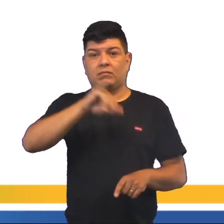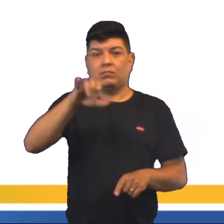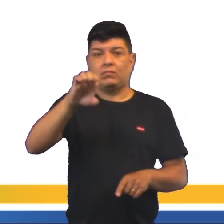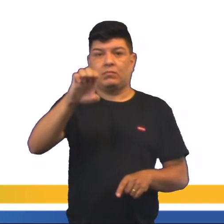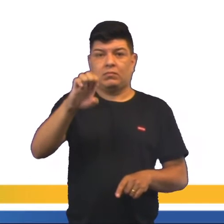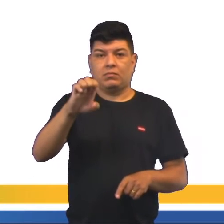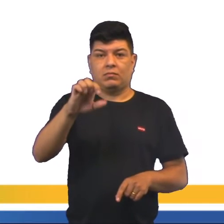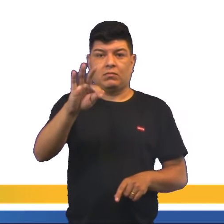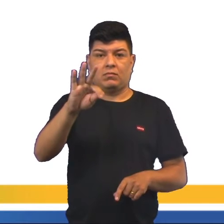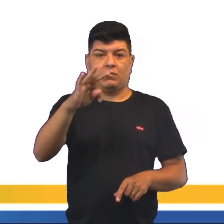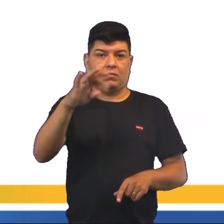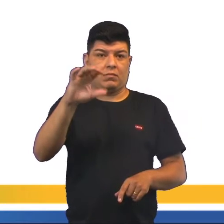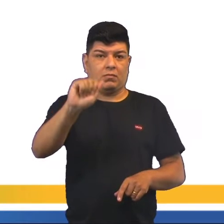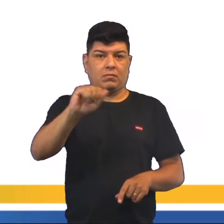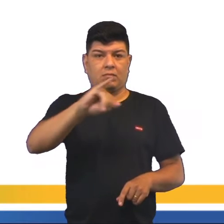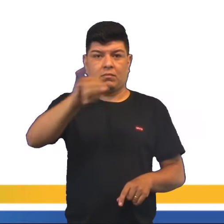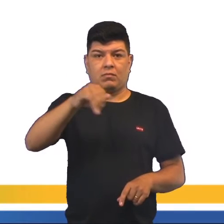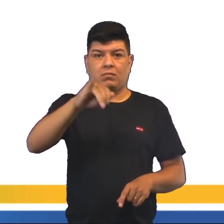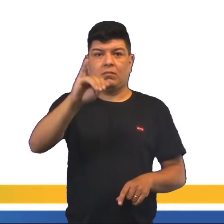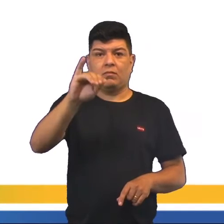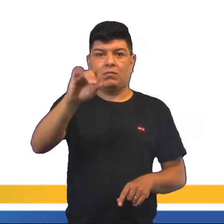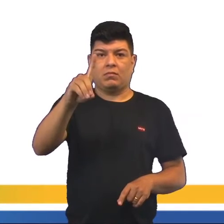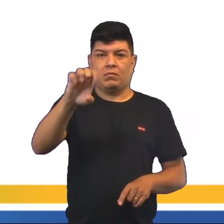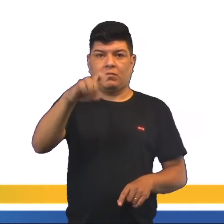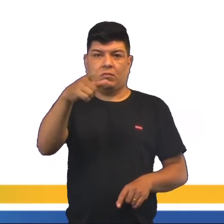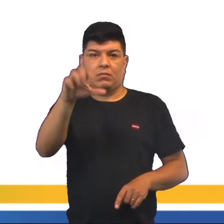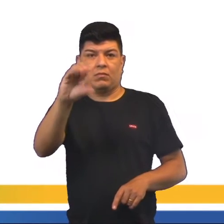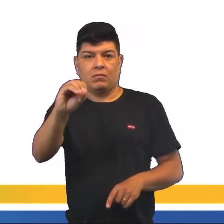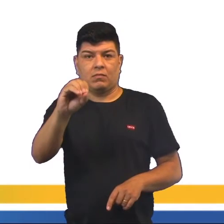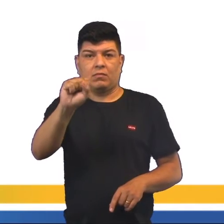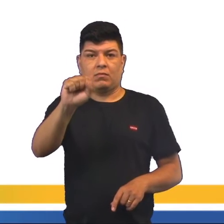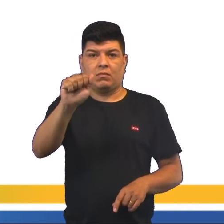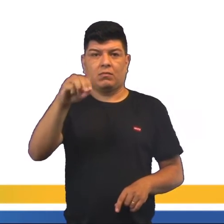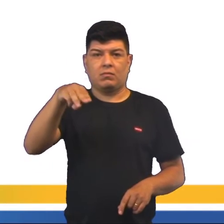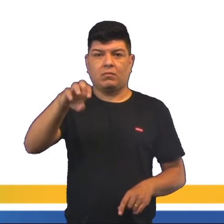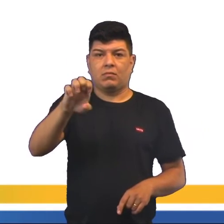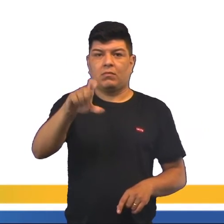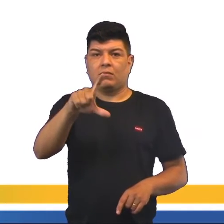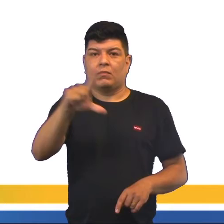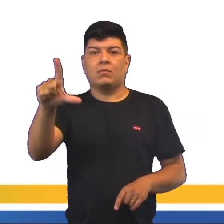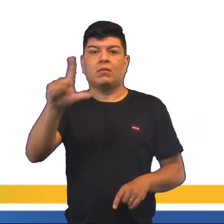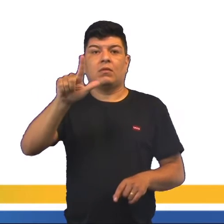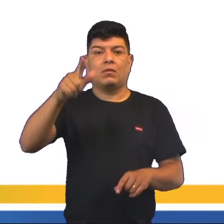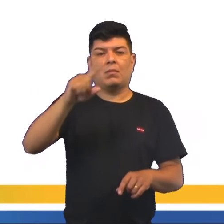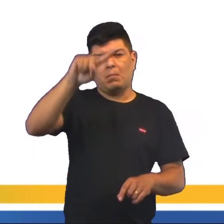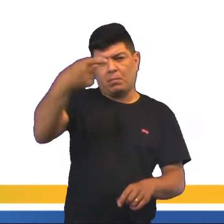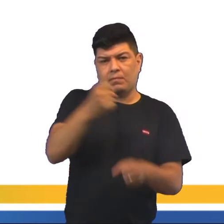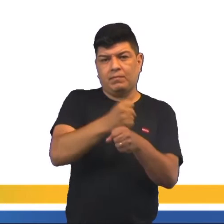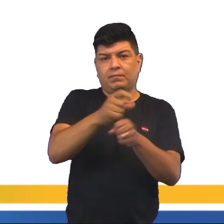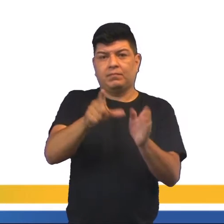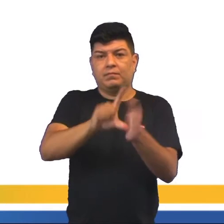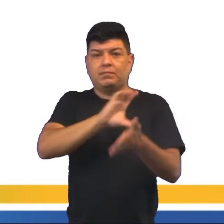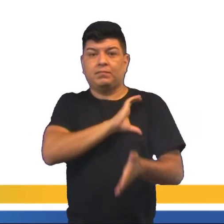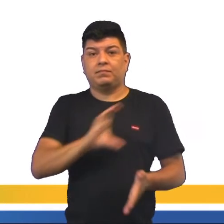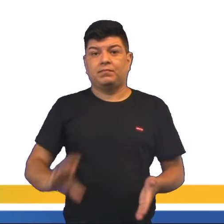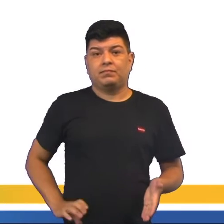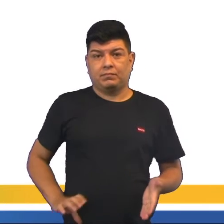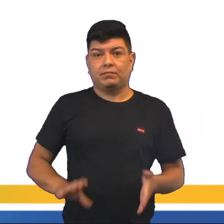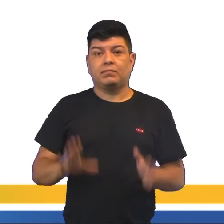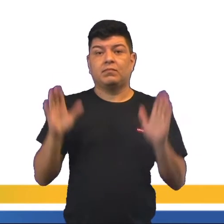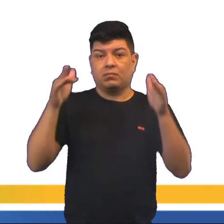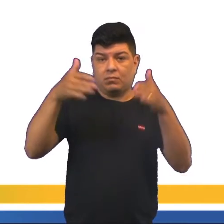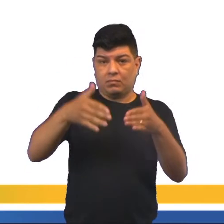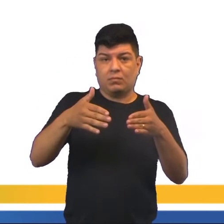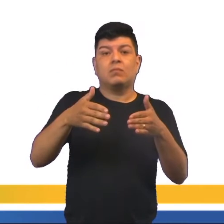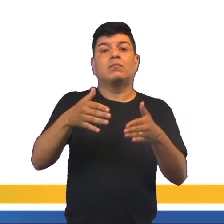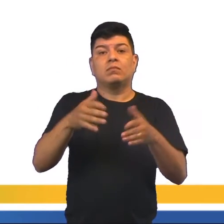Jefté, Gedeão, Sansão e Samuel. Por volta de 1000 anos antes de Cristo, o processo de centralização política